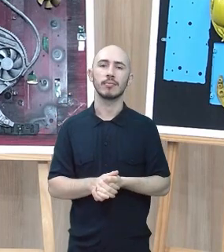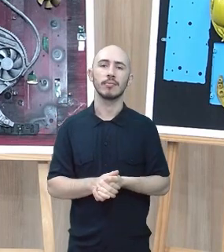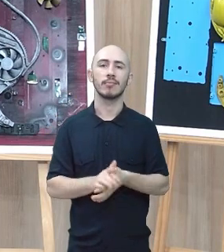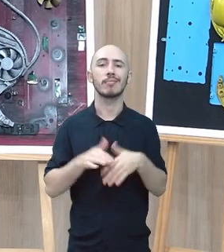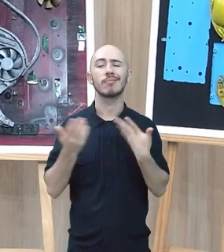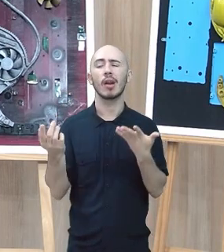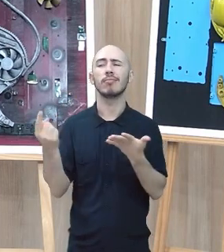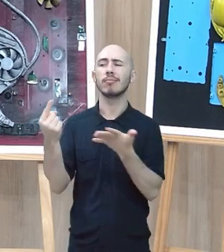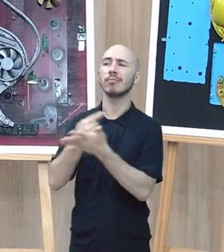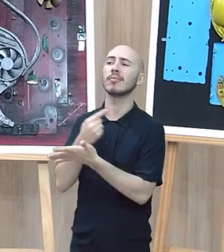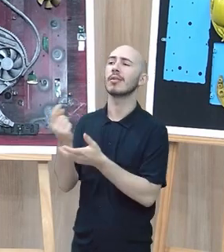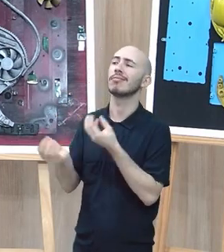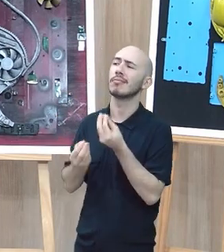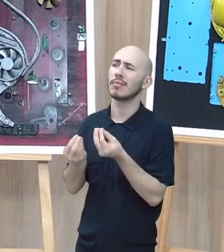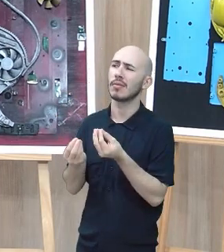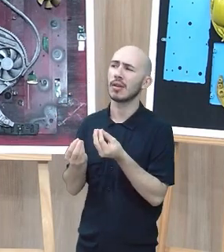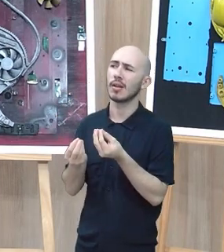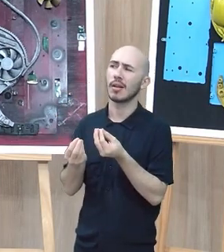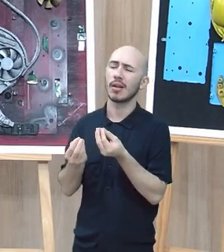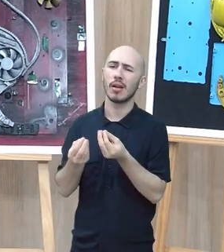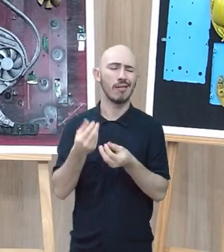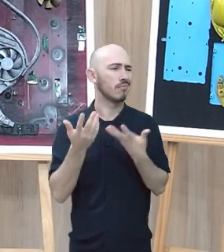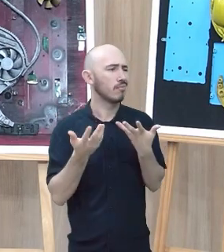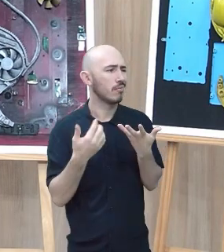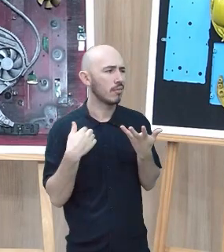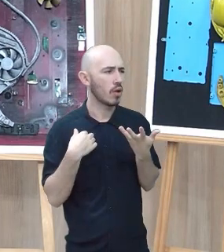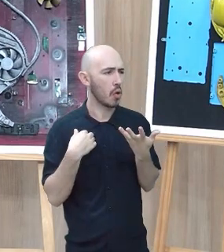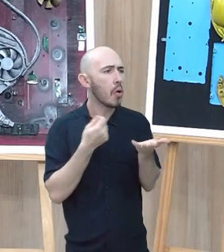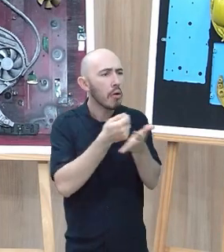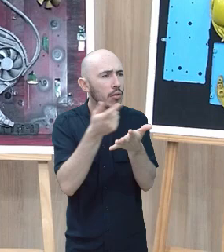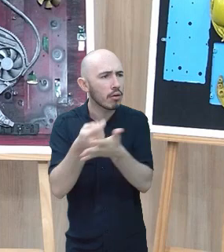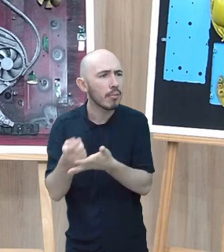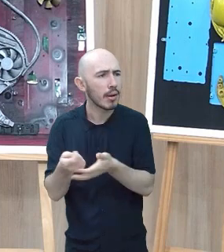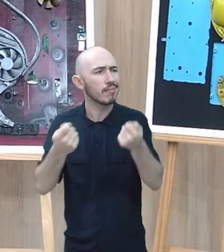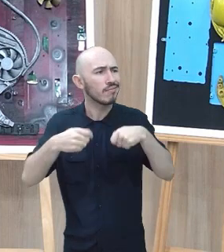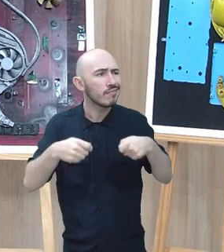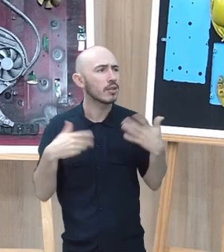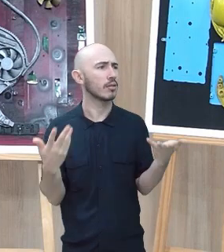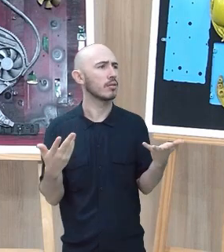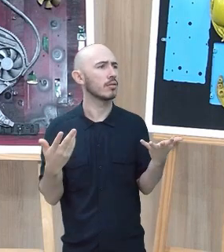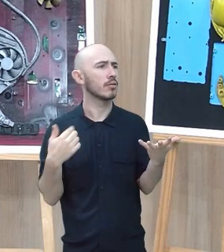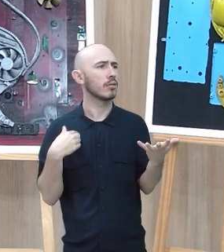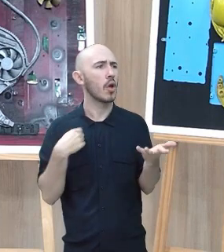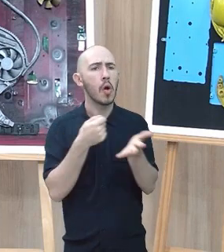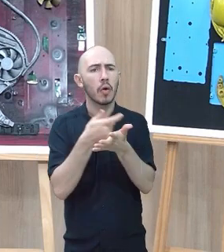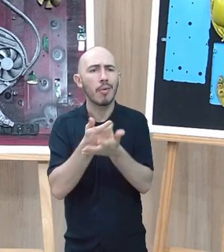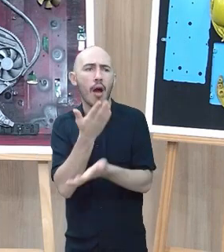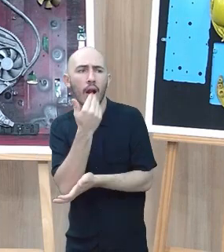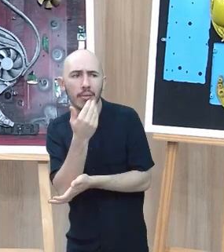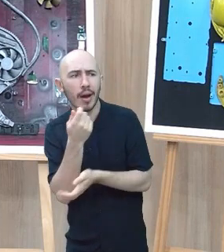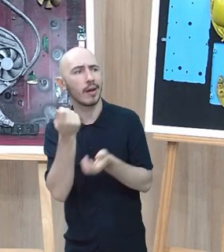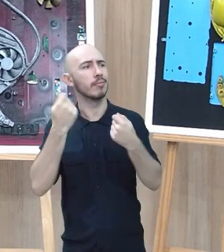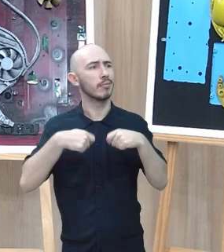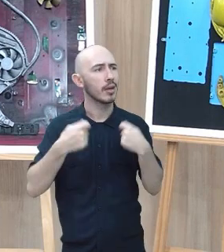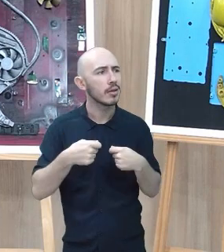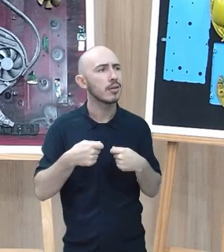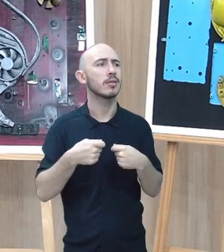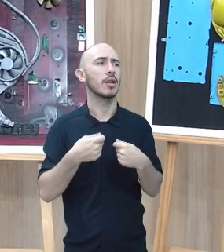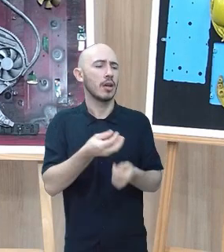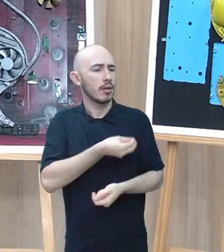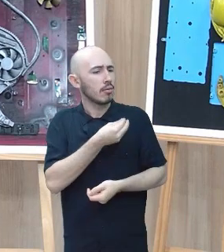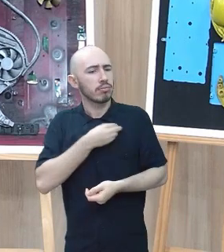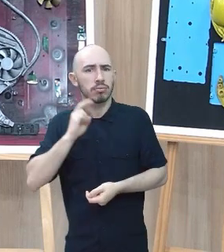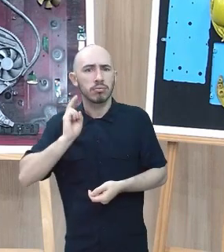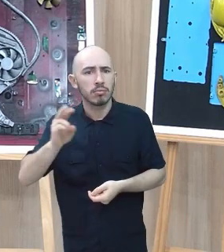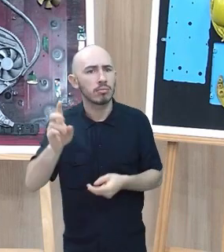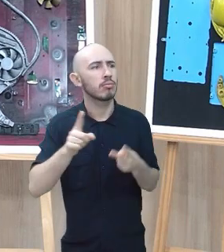me perguntar, mas a gente não precisa consumir? A gente precisa consumir, né? A gente precisa consumir um alimento para a nossa existência,